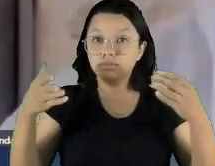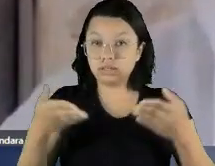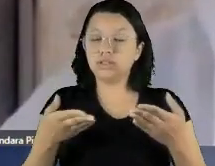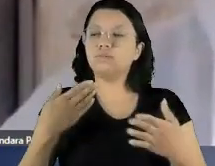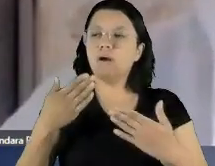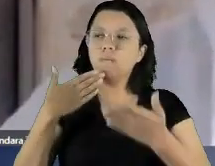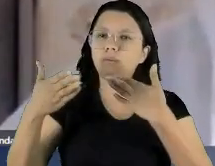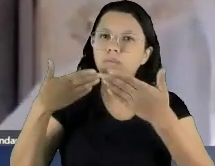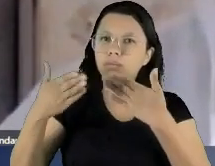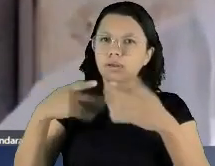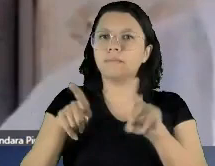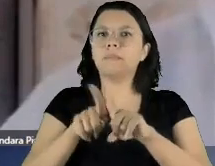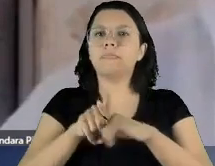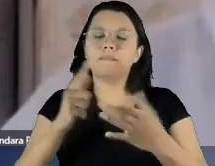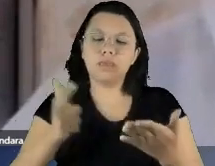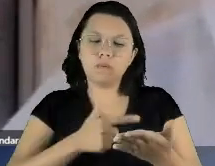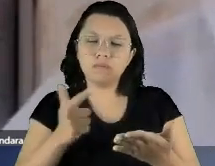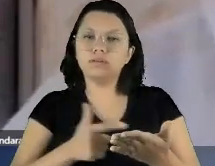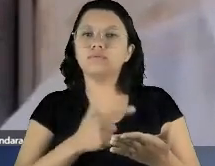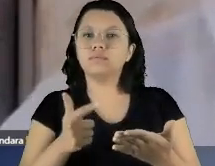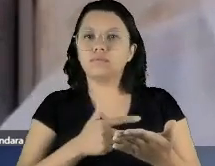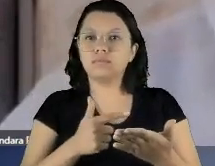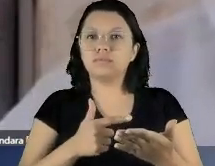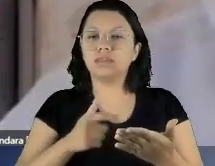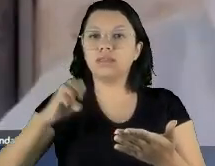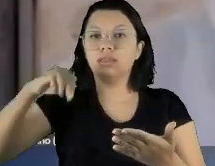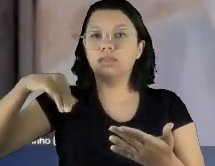livro da Michelle Alexander.